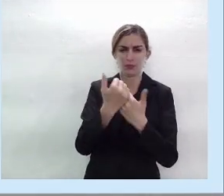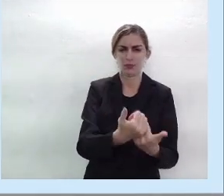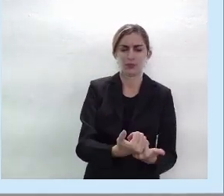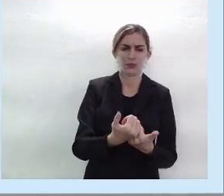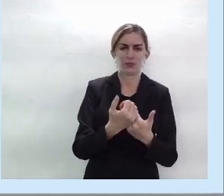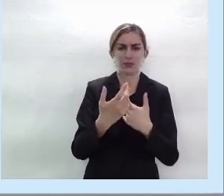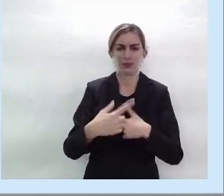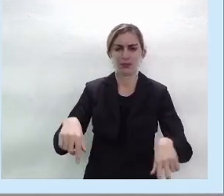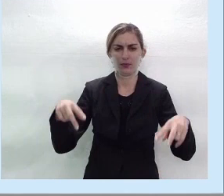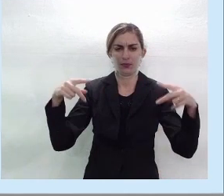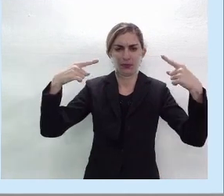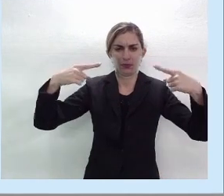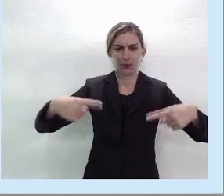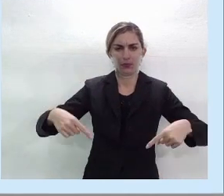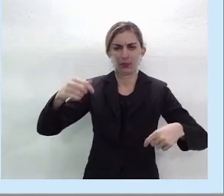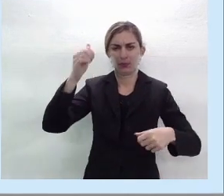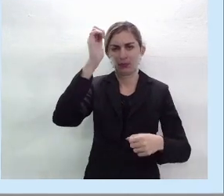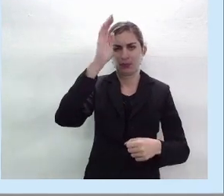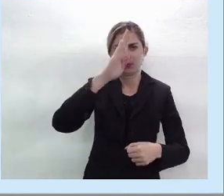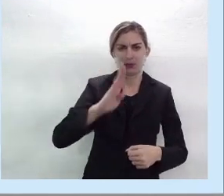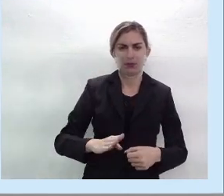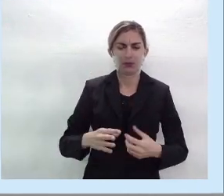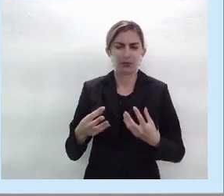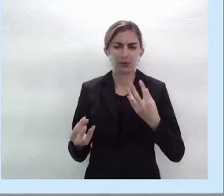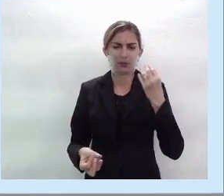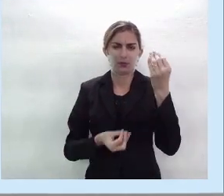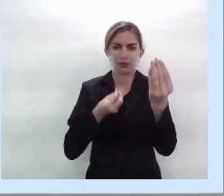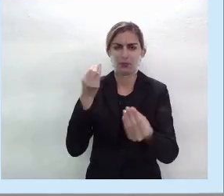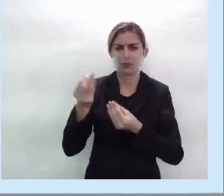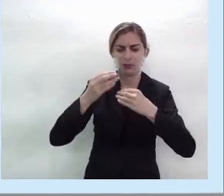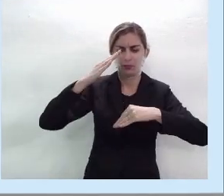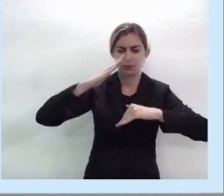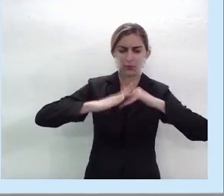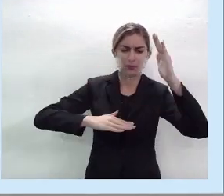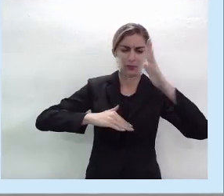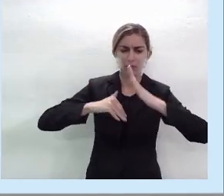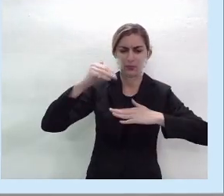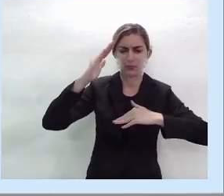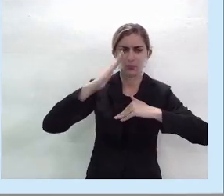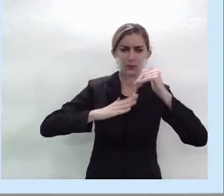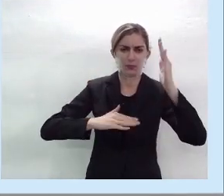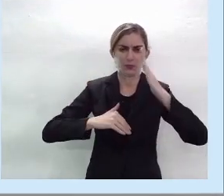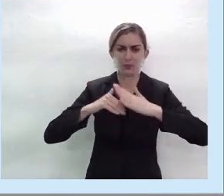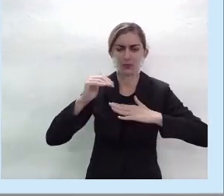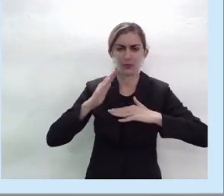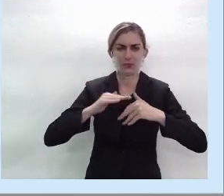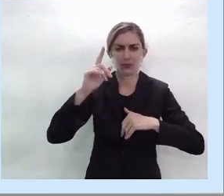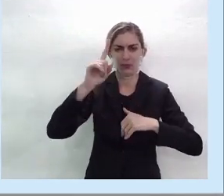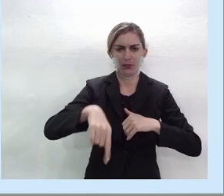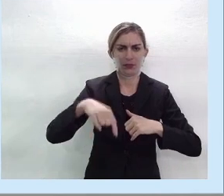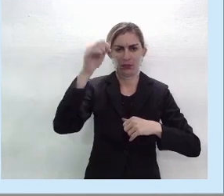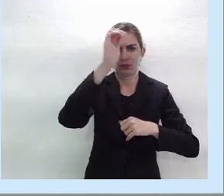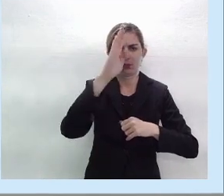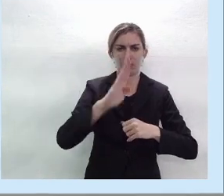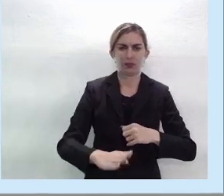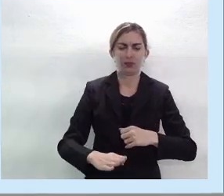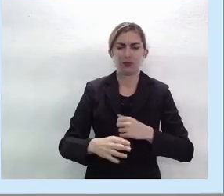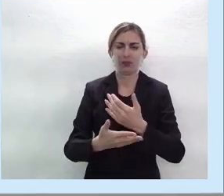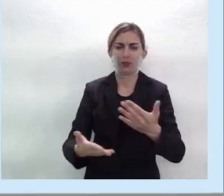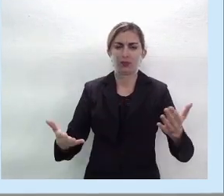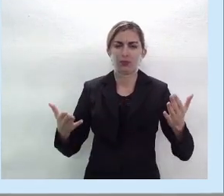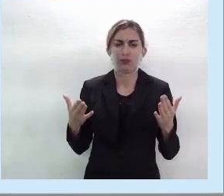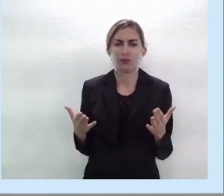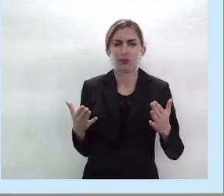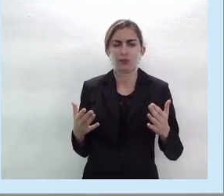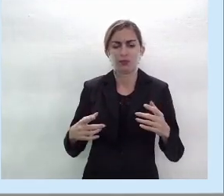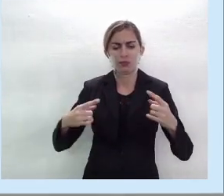uma representatividade de uma luta brasileira, né? Então, a forma que a gente pratica hoje é genuinamente